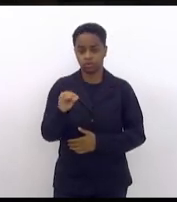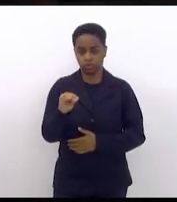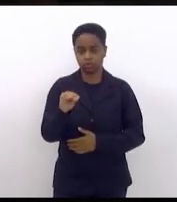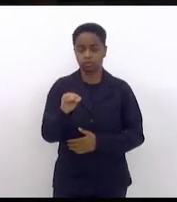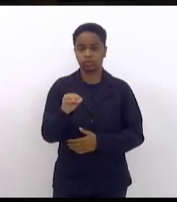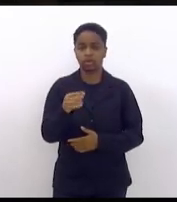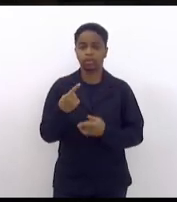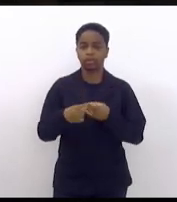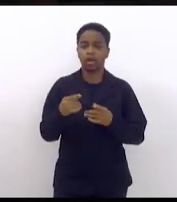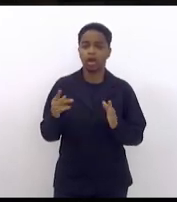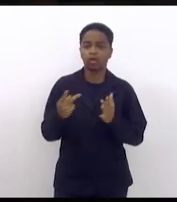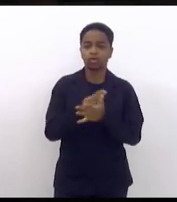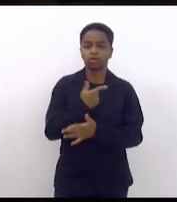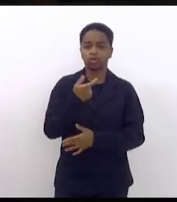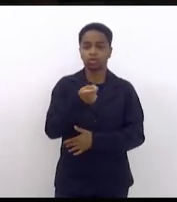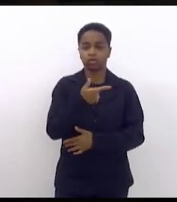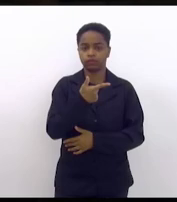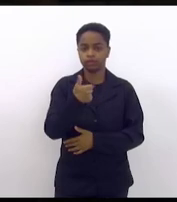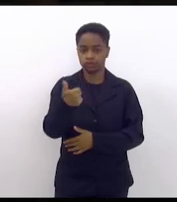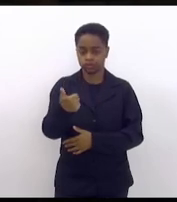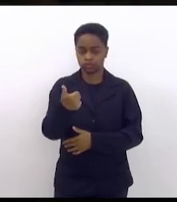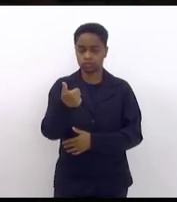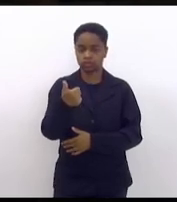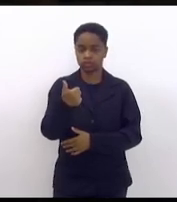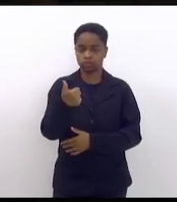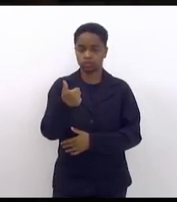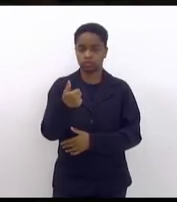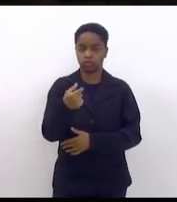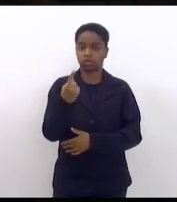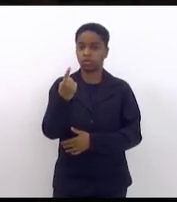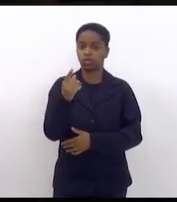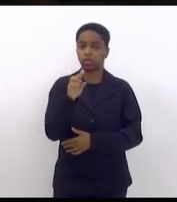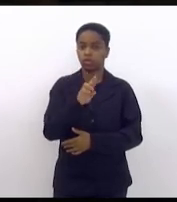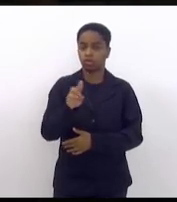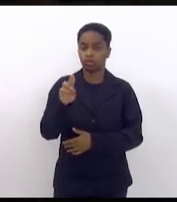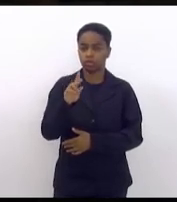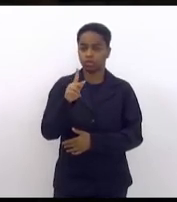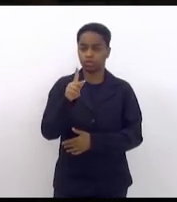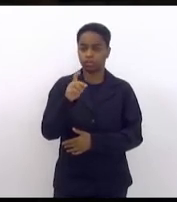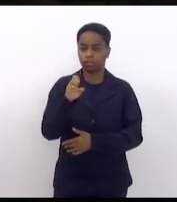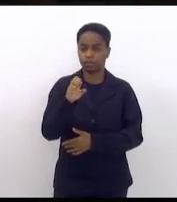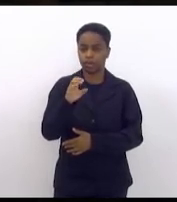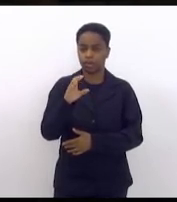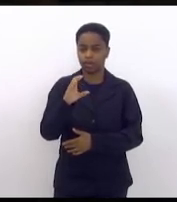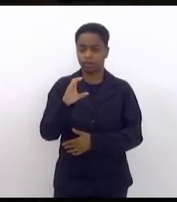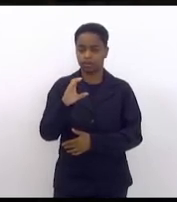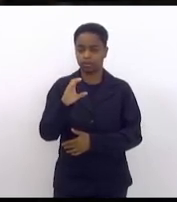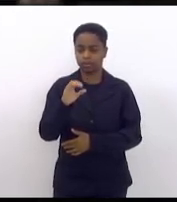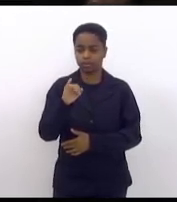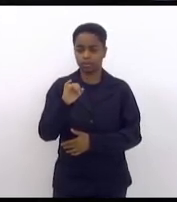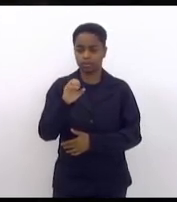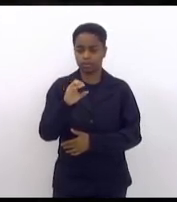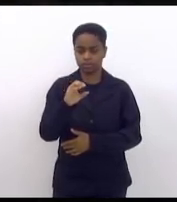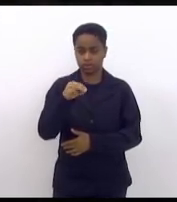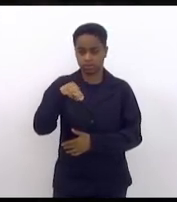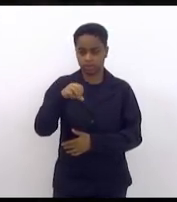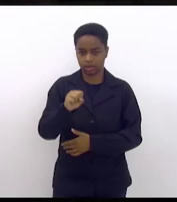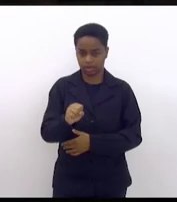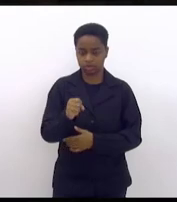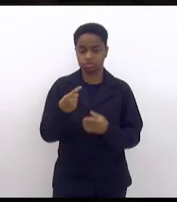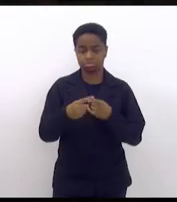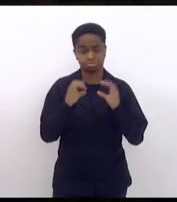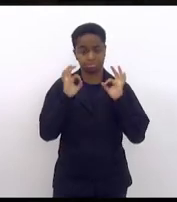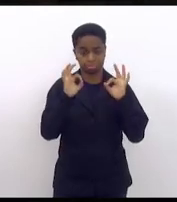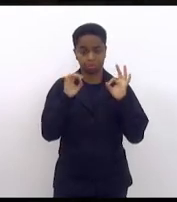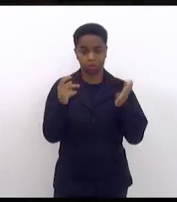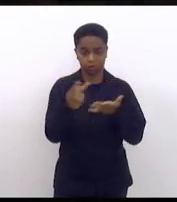em 2021 um deles, chamou-se PEP-ICMS, que teve grande êxito. Por que